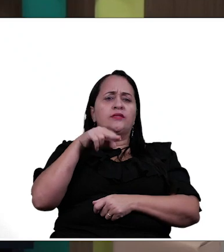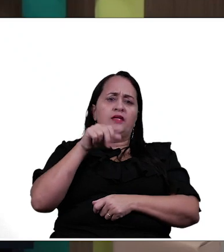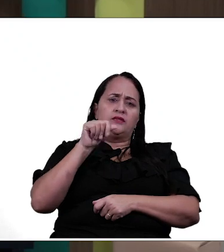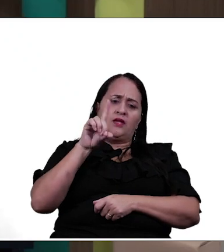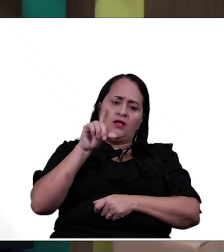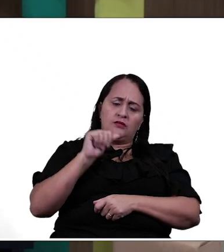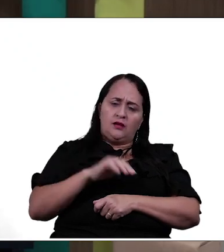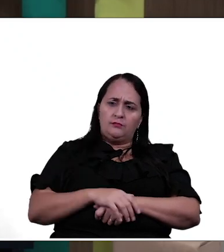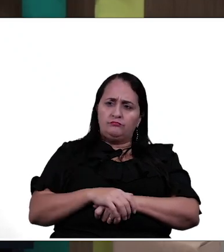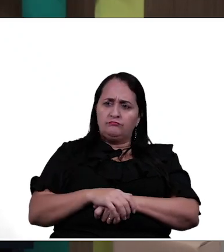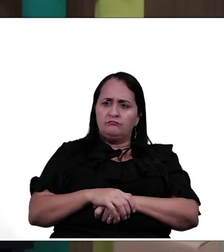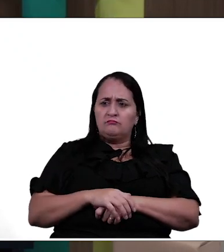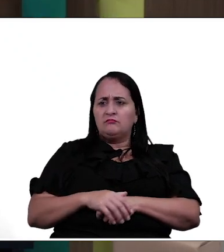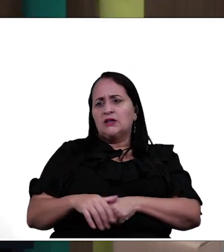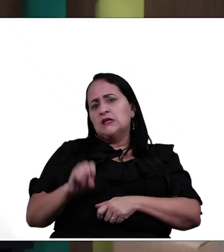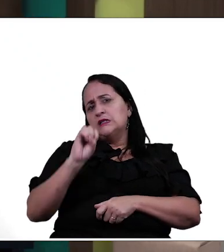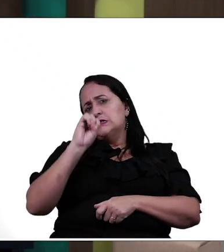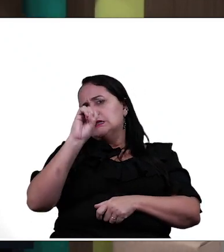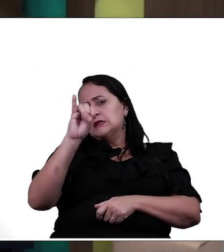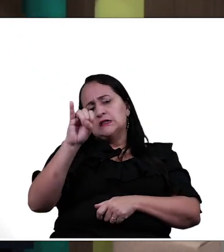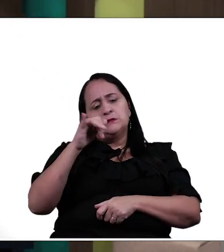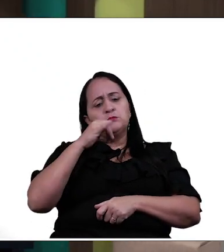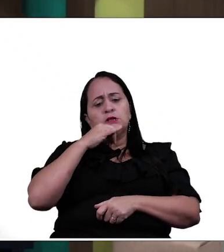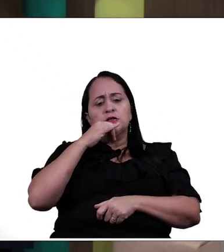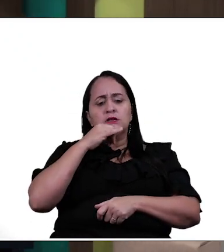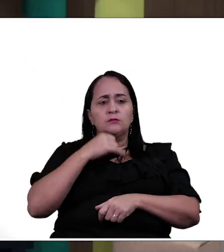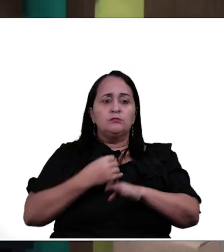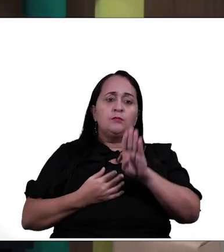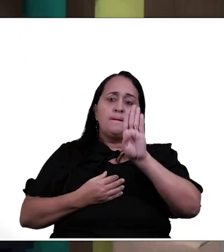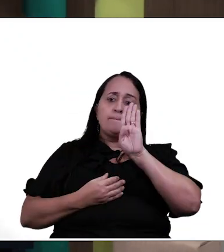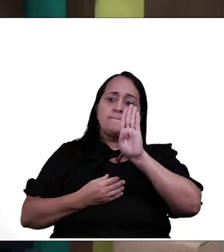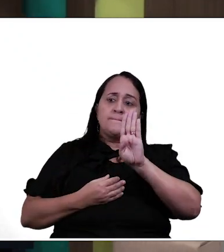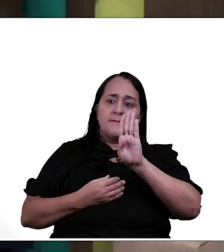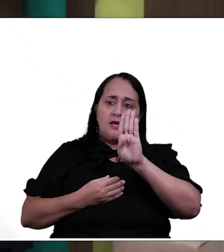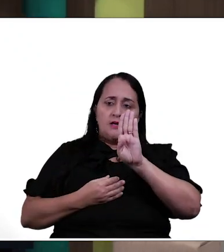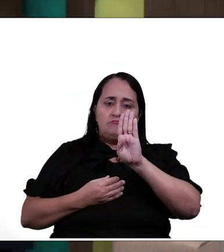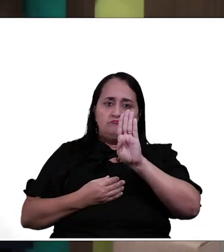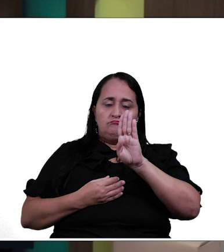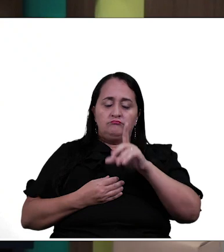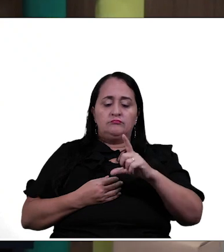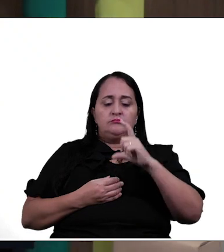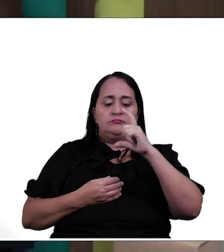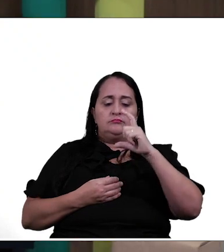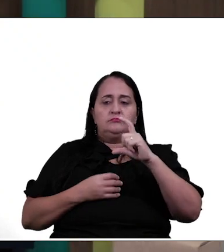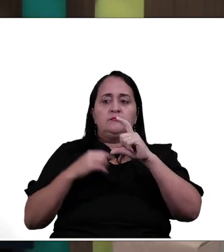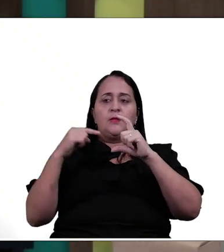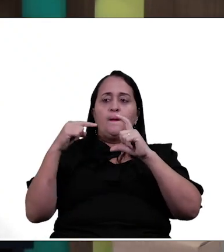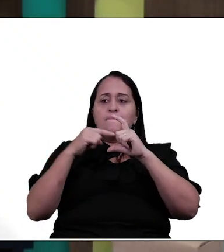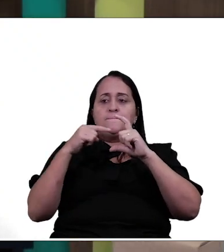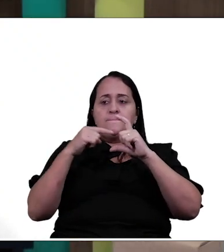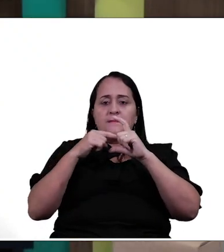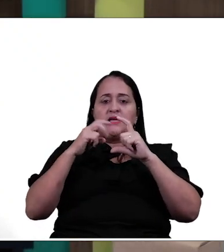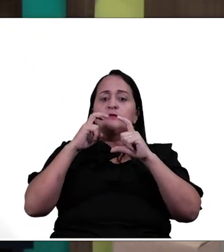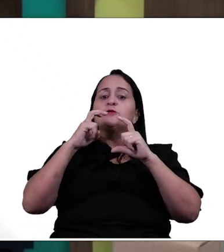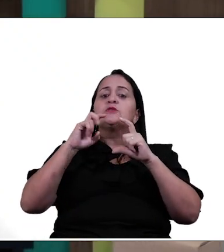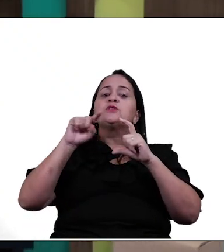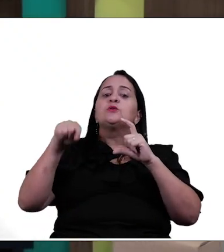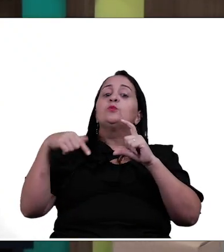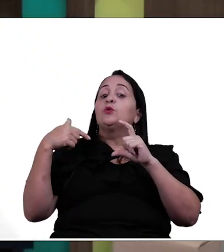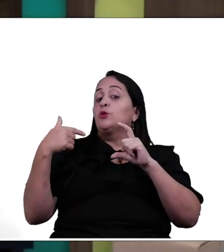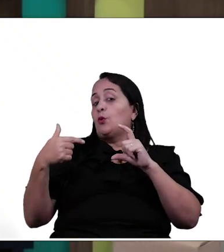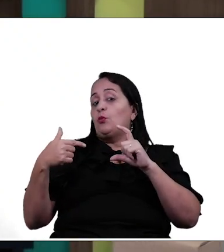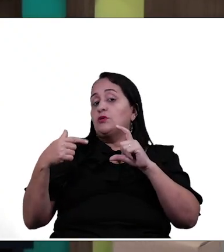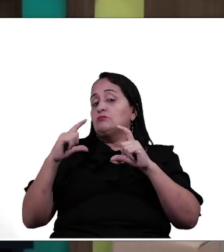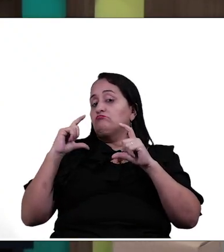os números racionais, exceto o zero. Qual é um outro subconjunto? Eu